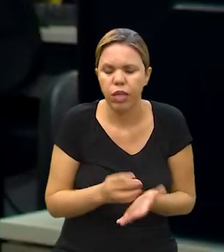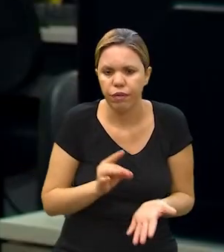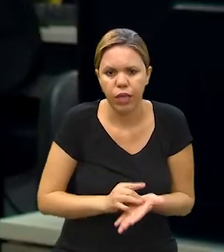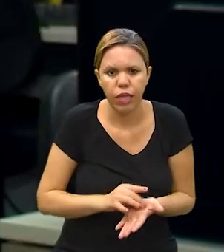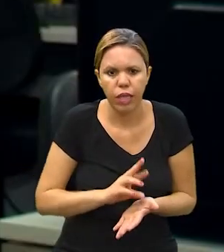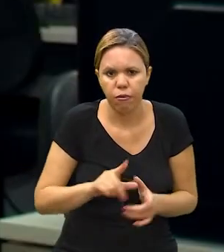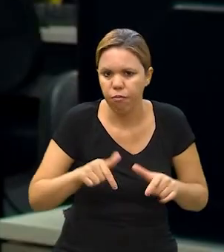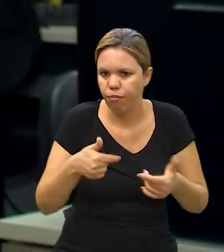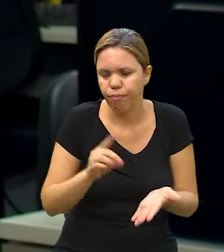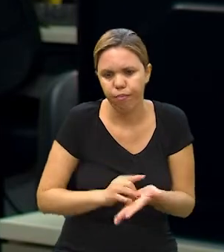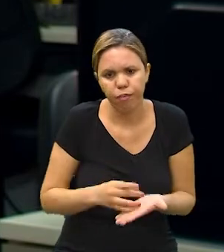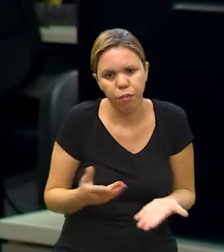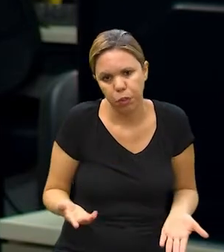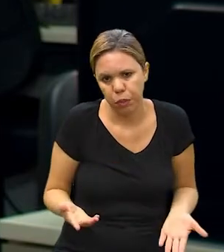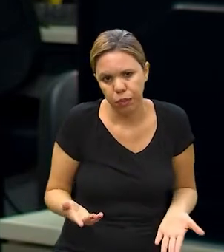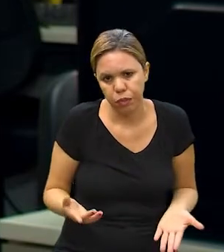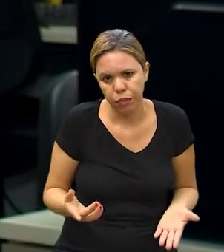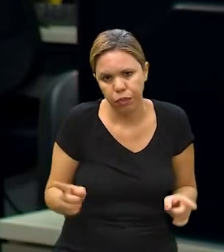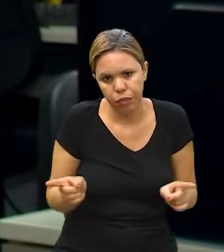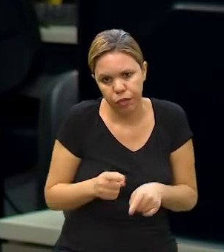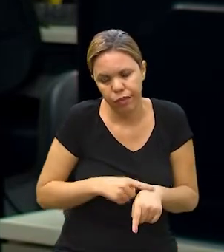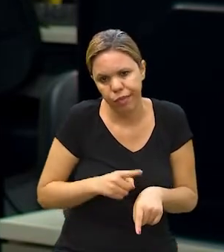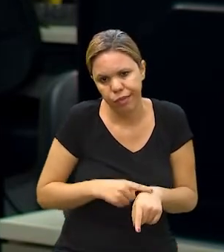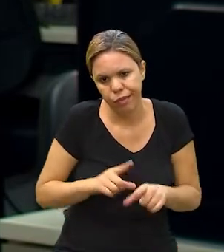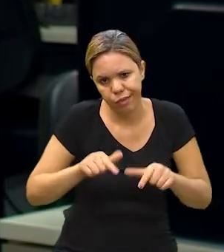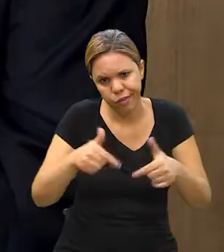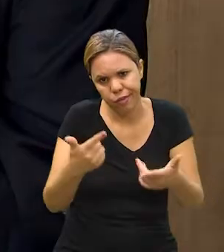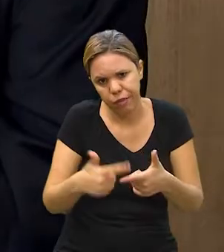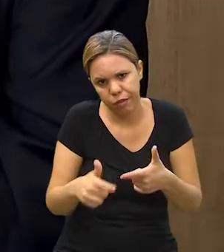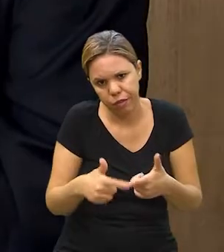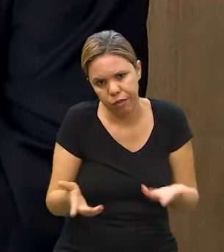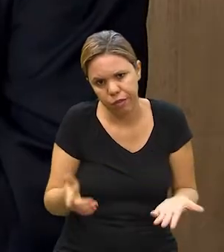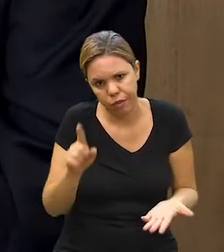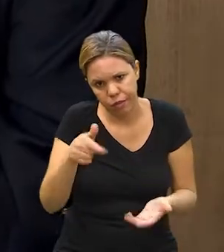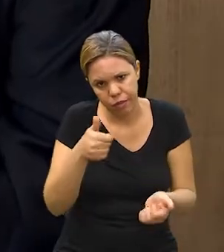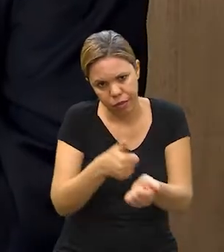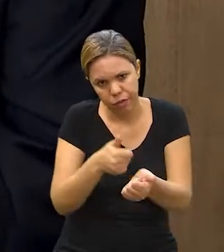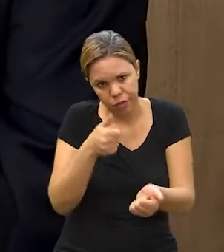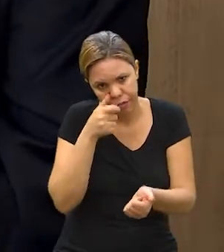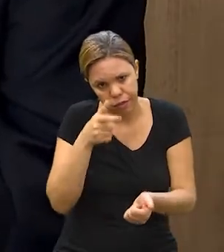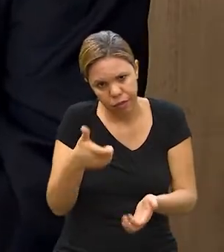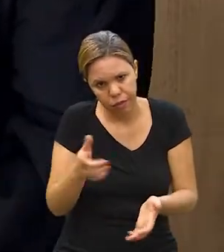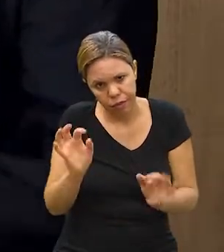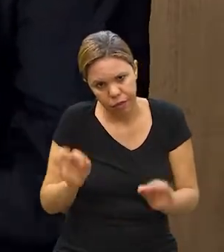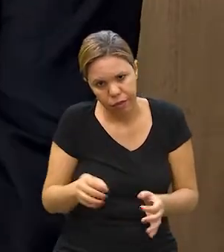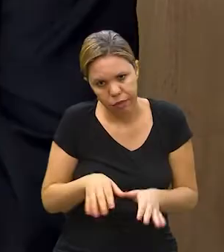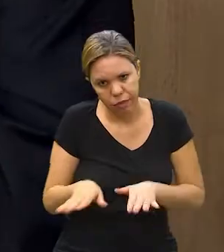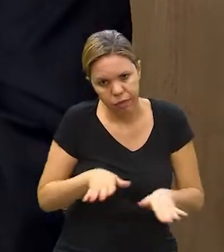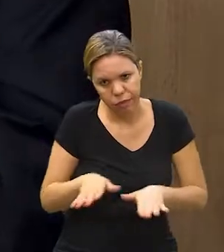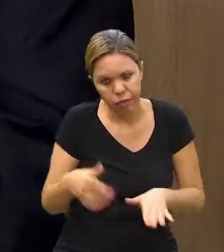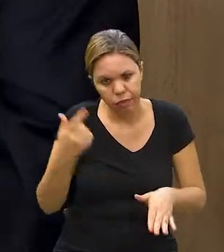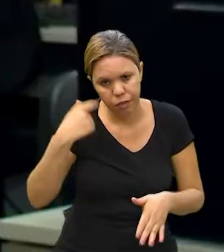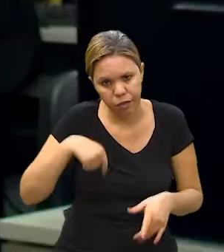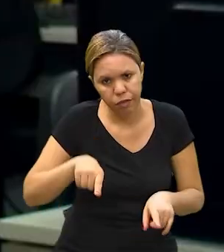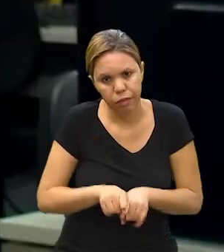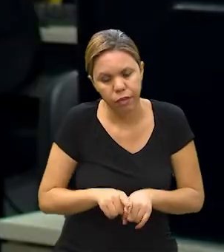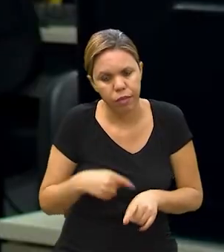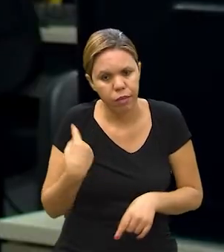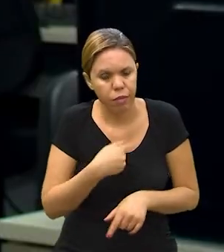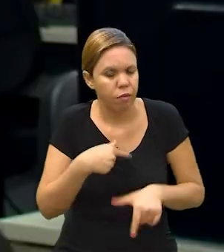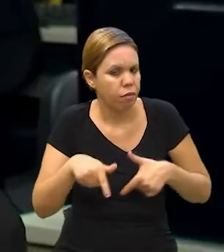numa ação real, de curto prazo, pelo menos, para enfrentar essa questão. O senhor vai acompanhar esse Com certeza. movimento. Não só eu, né, não só o